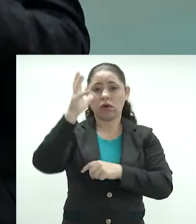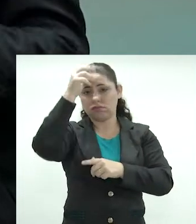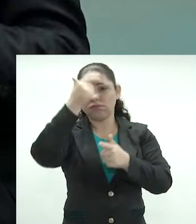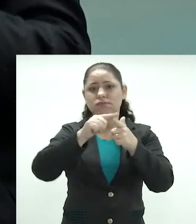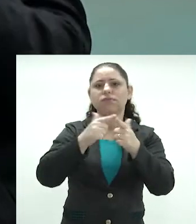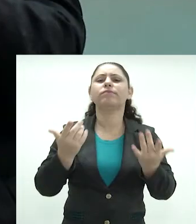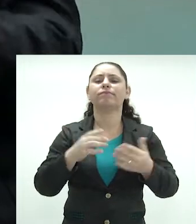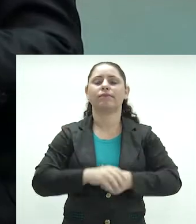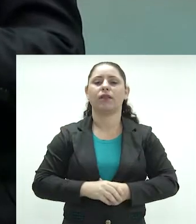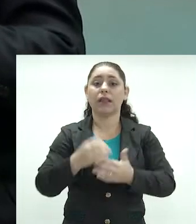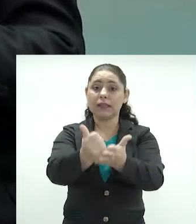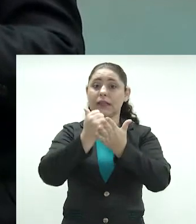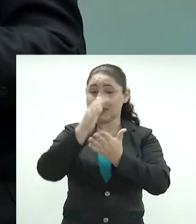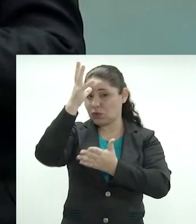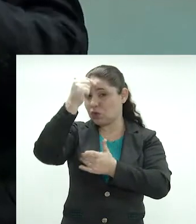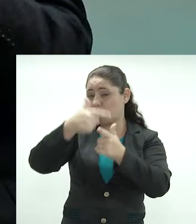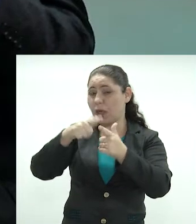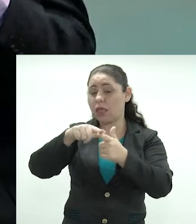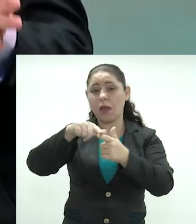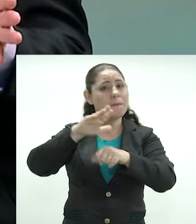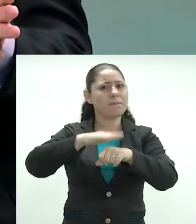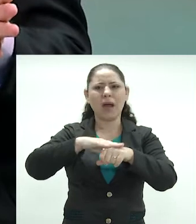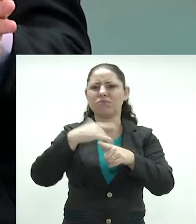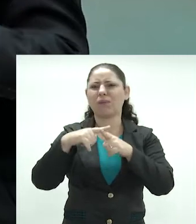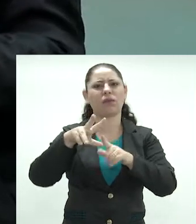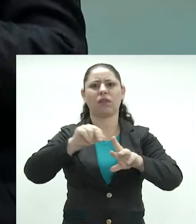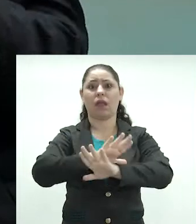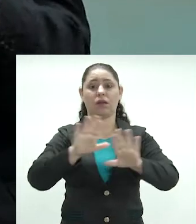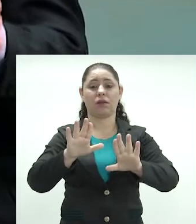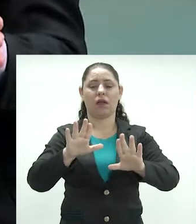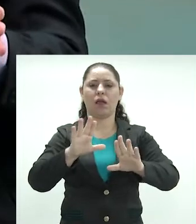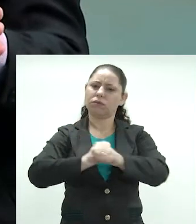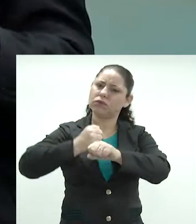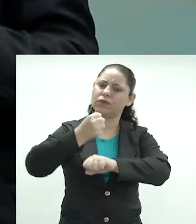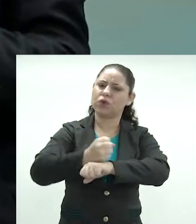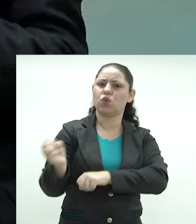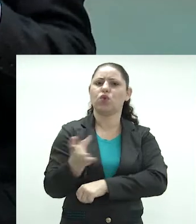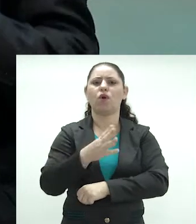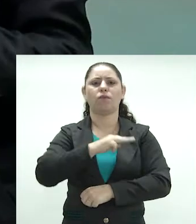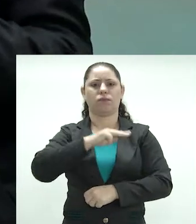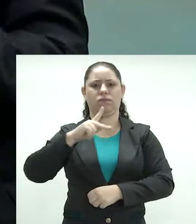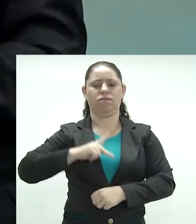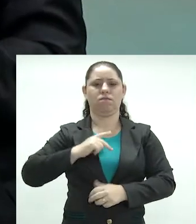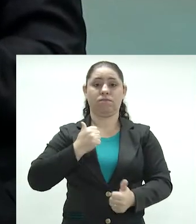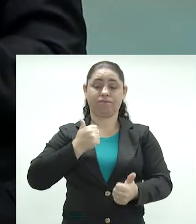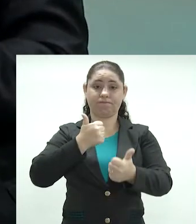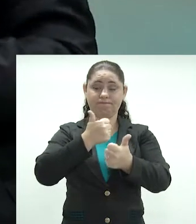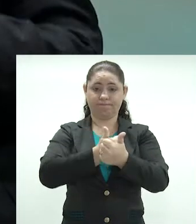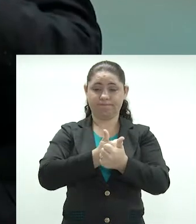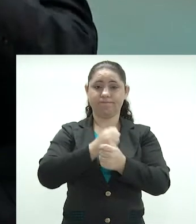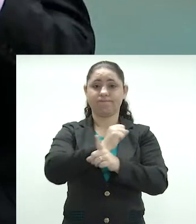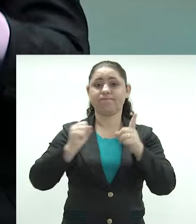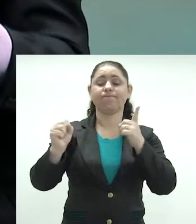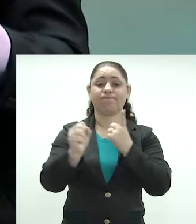aquele que administra ou que soluciona os problemas, trazendo as soluções do problema, não trazendo mais problemas. Então esse é o desafio desse novo Ministério Público,